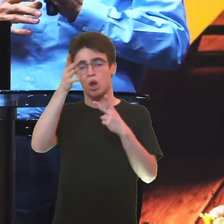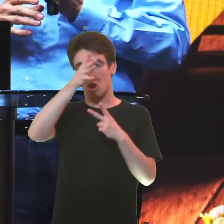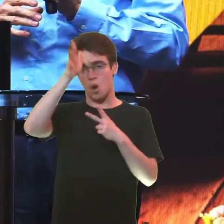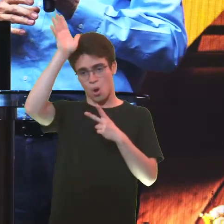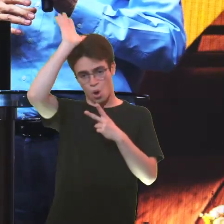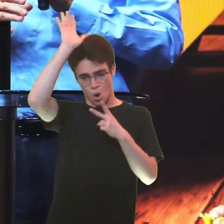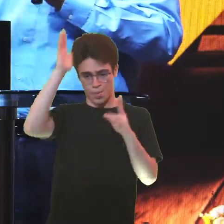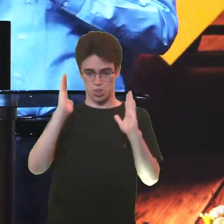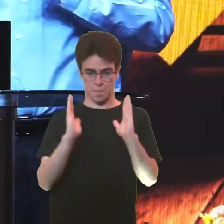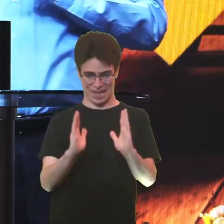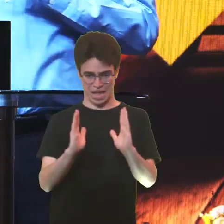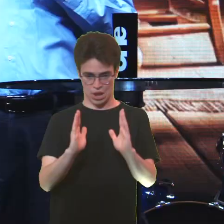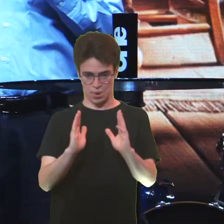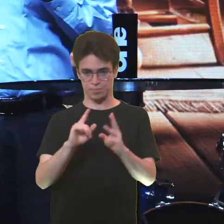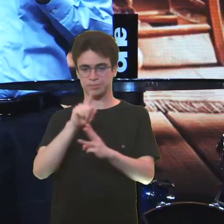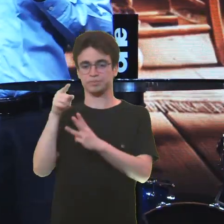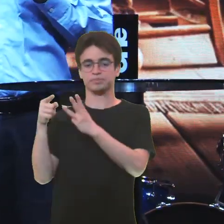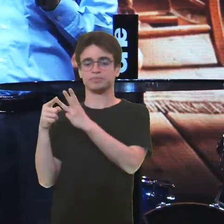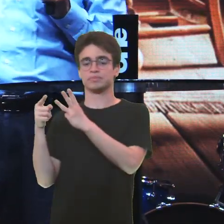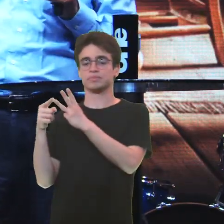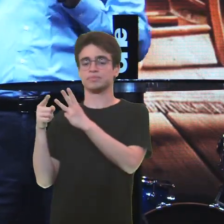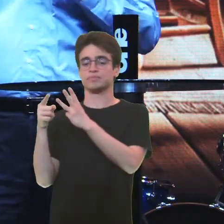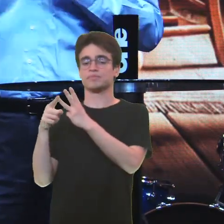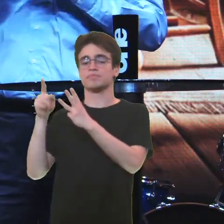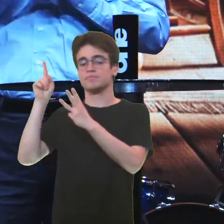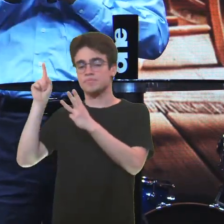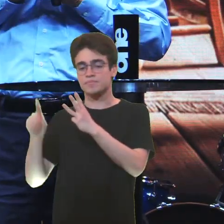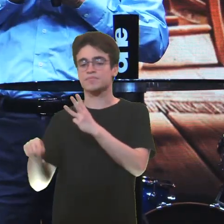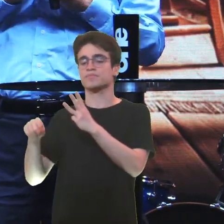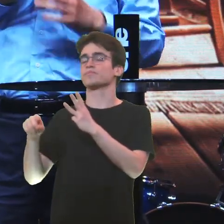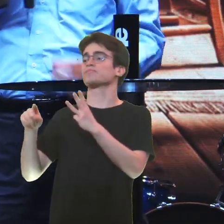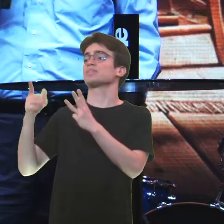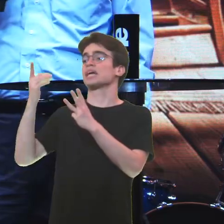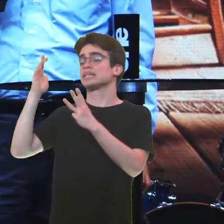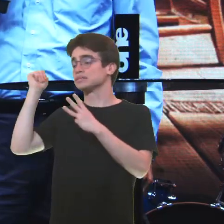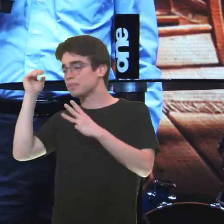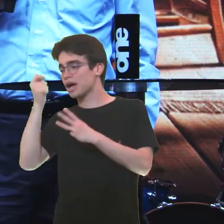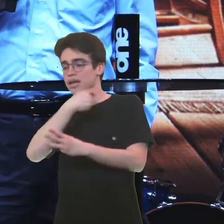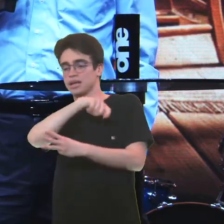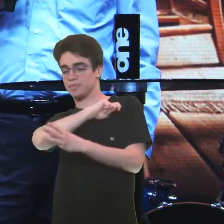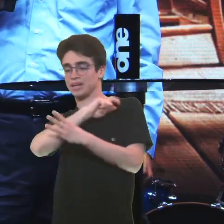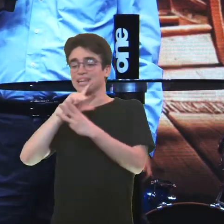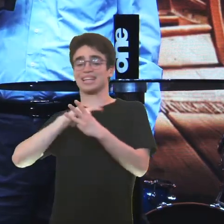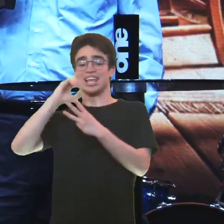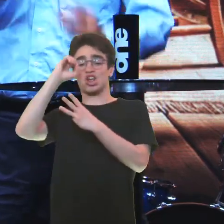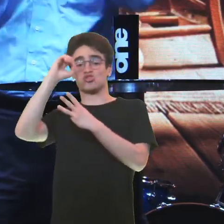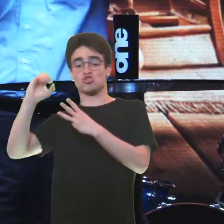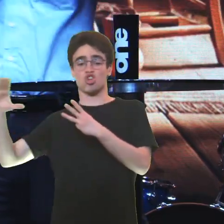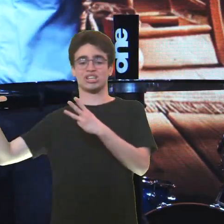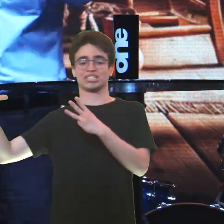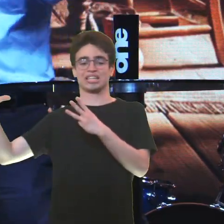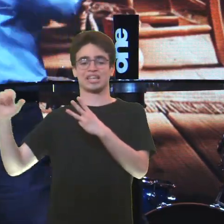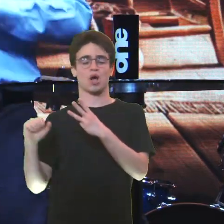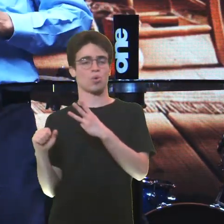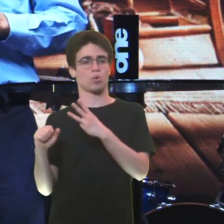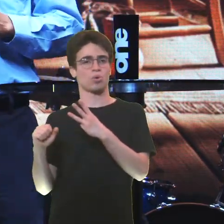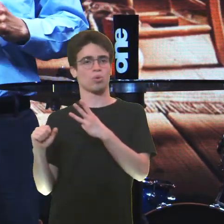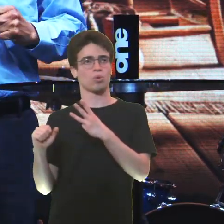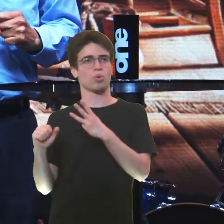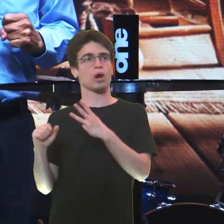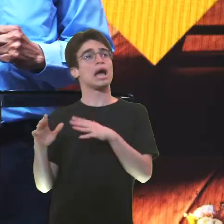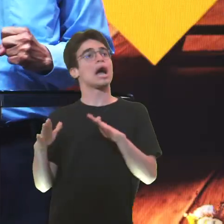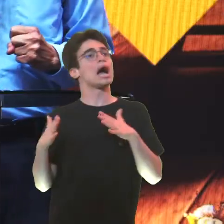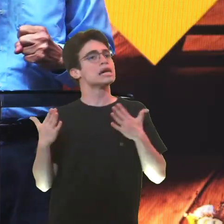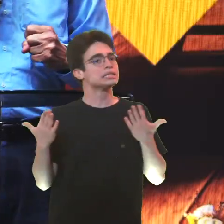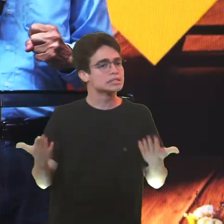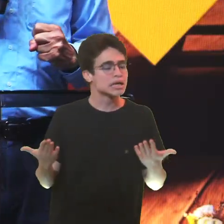bem no meio. y España, que queda en el E extremo Espanha, que occidental. está no extremo ocidental. Entonces la visión de Pablo Então,